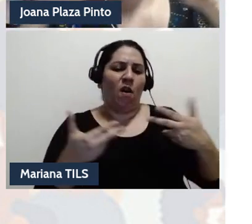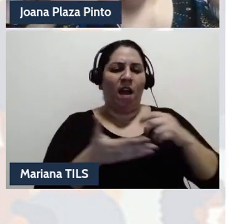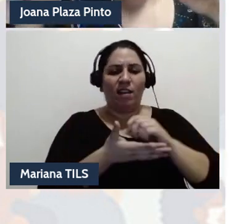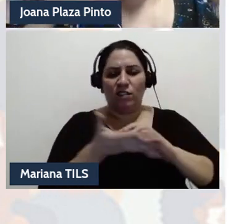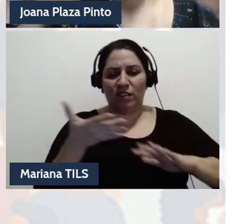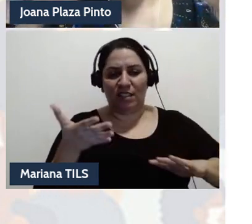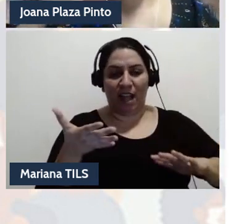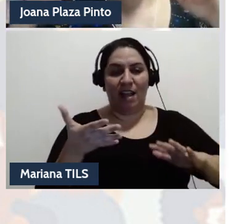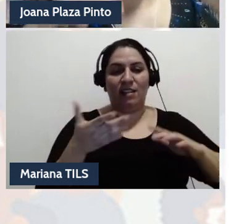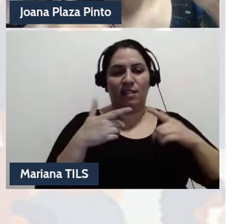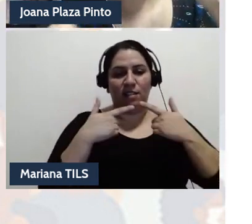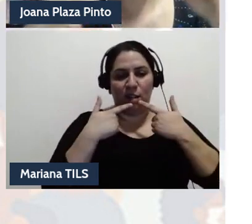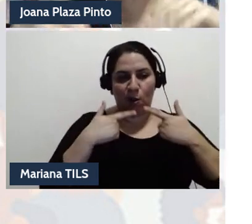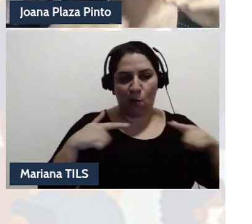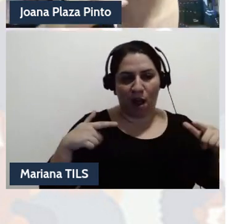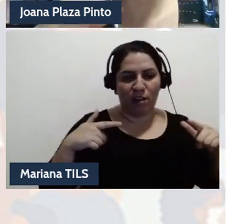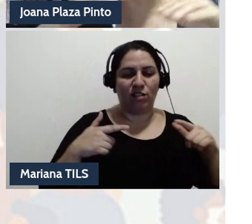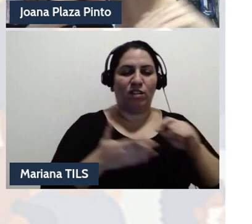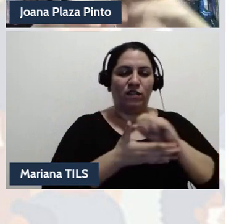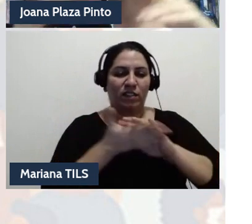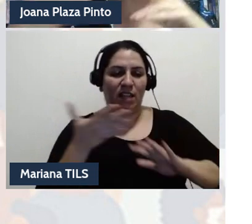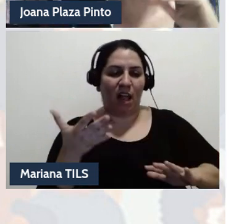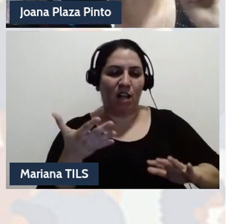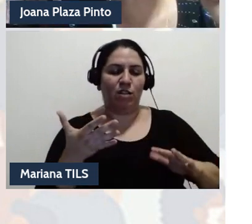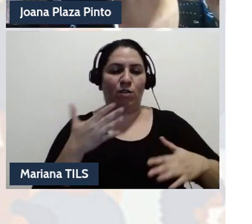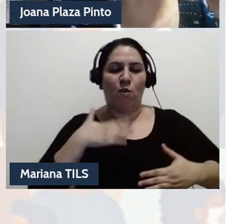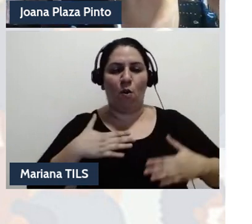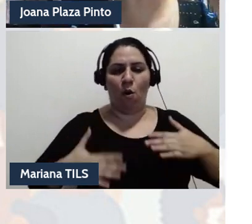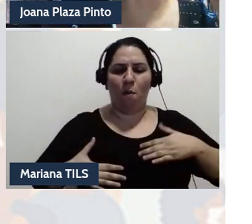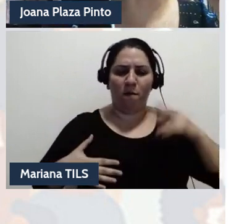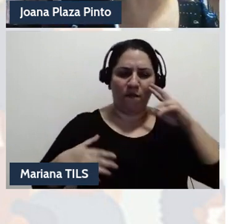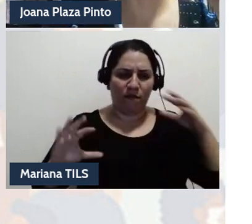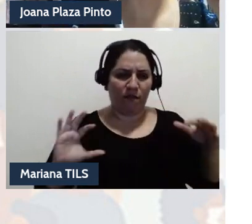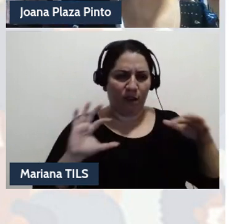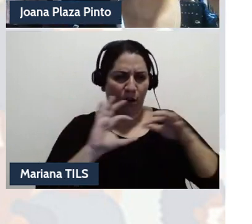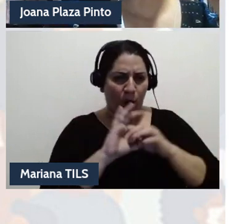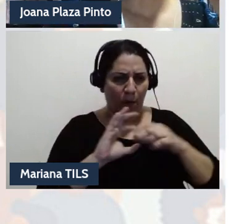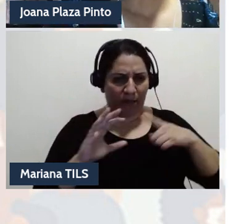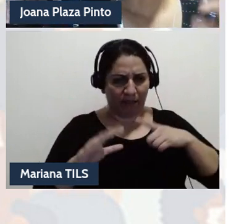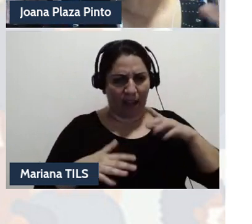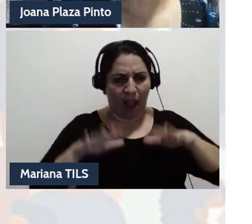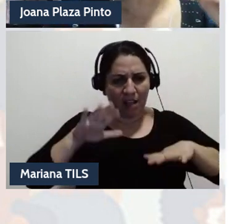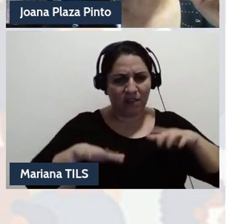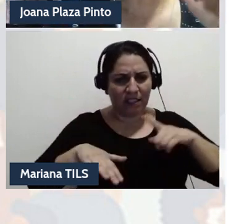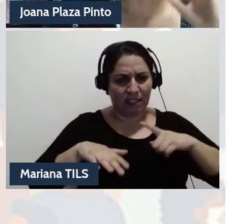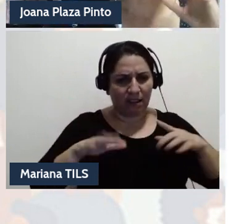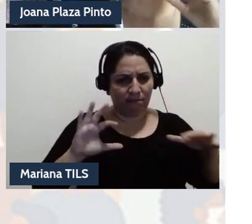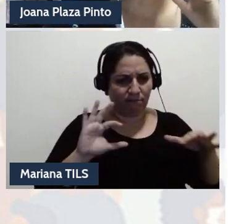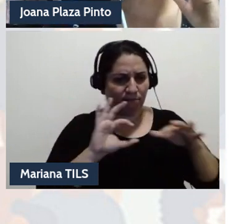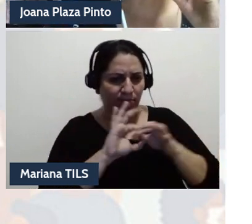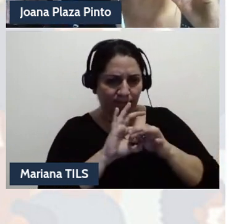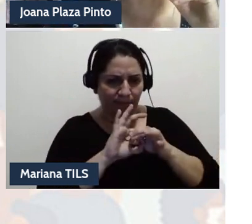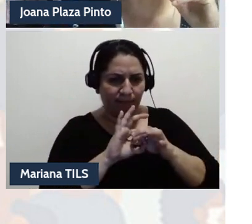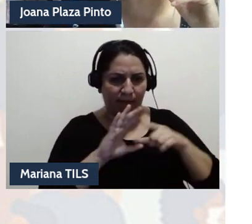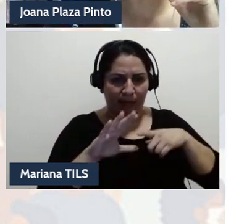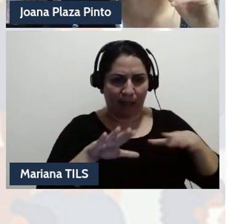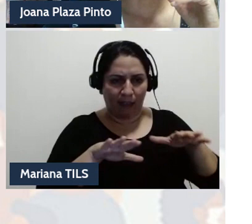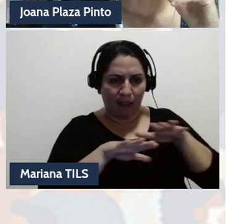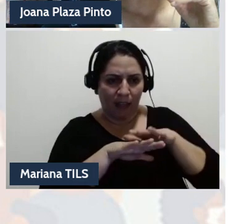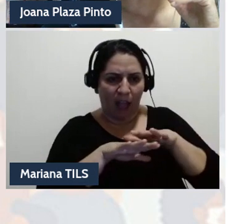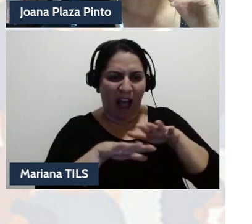de corpos, como é que elas são reguladas e como é que se sobrepõem ou se afastam, né, a partir aí desse